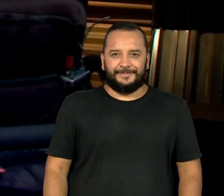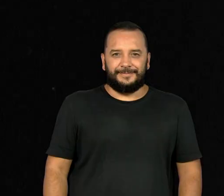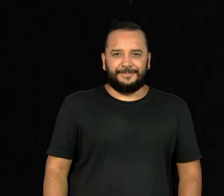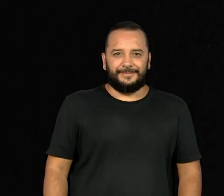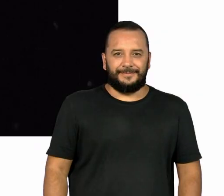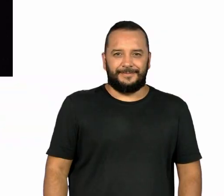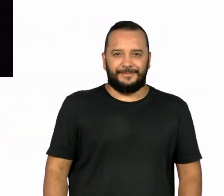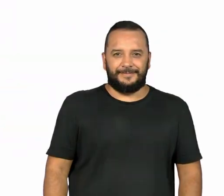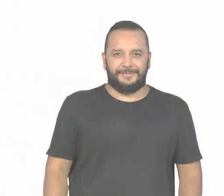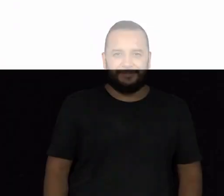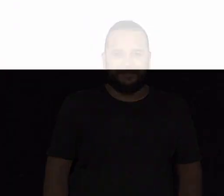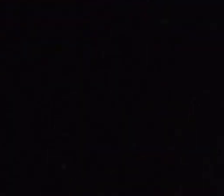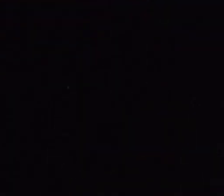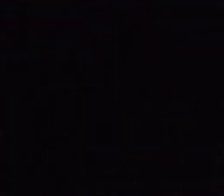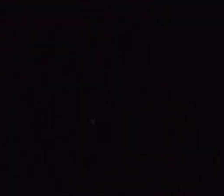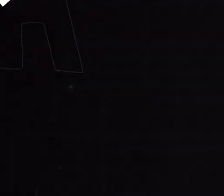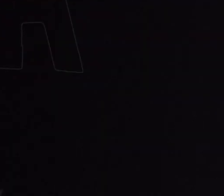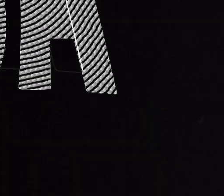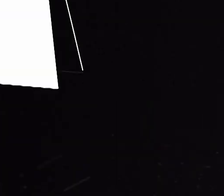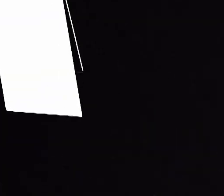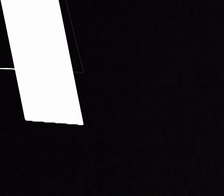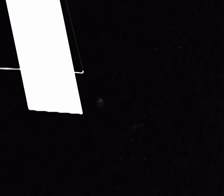loguinho.